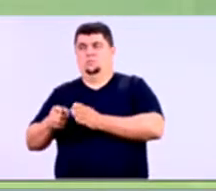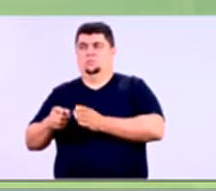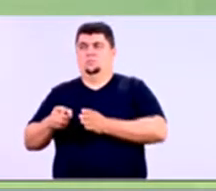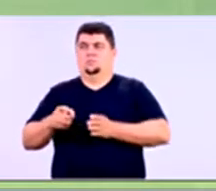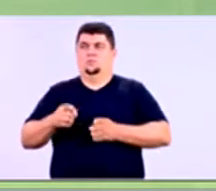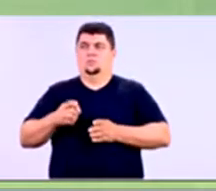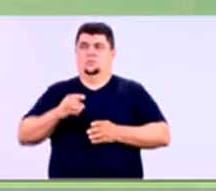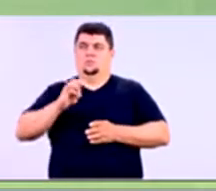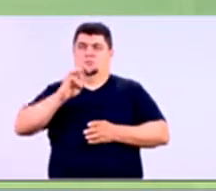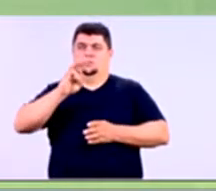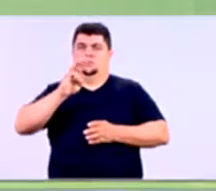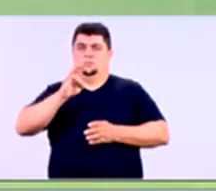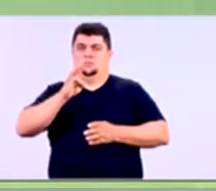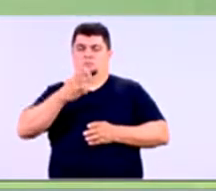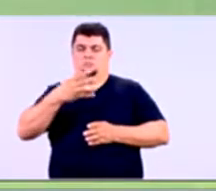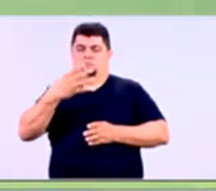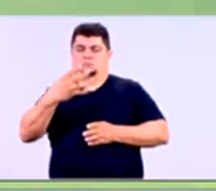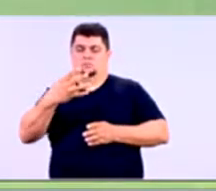teria